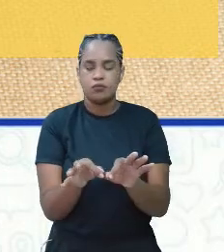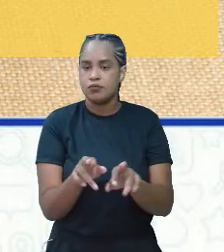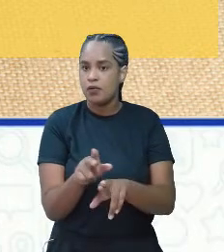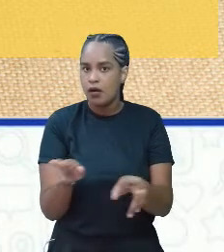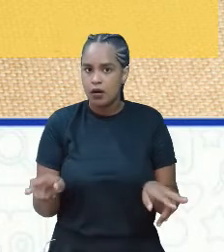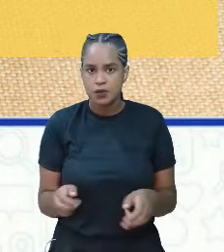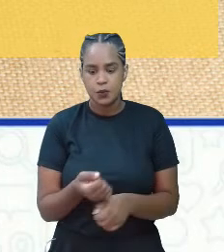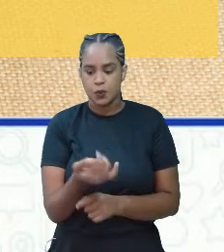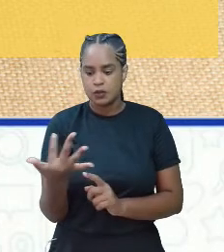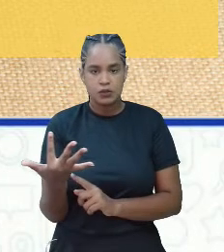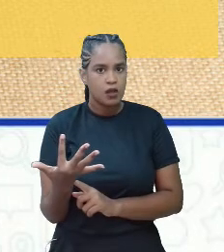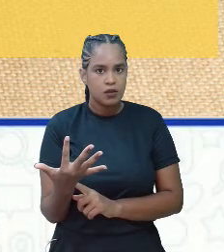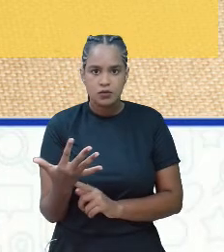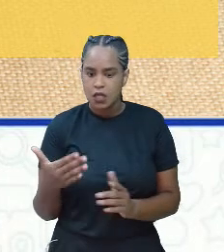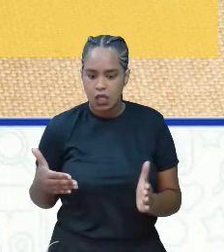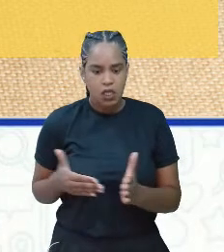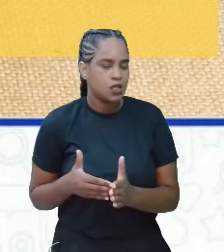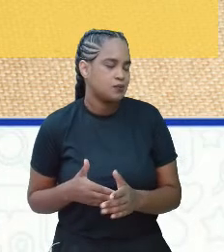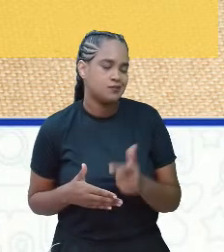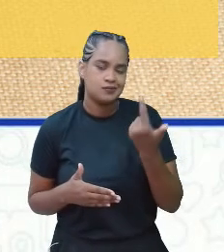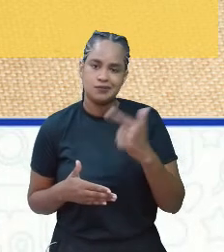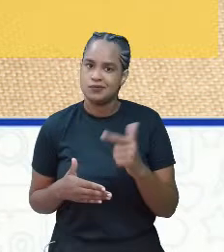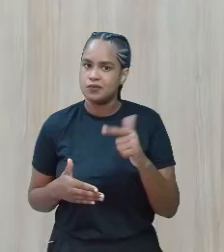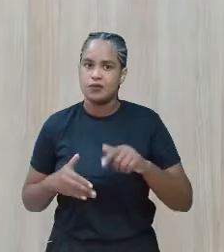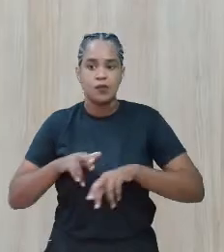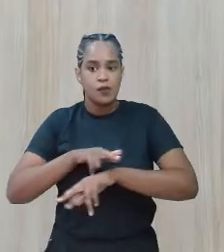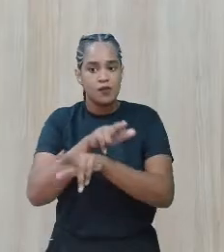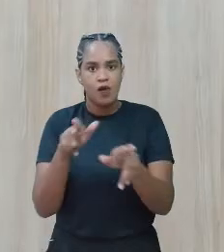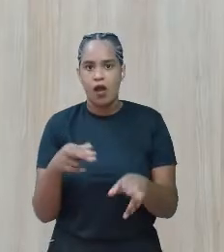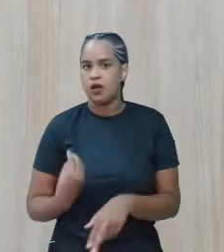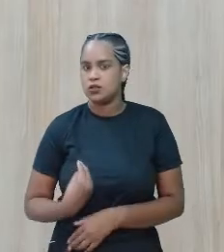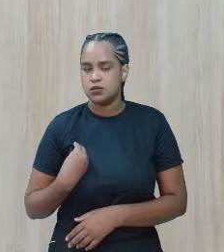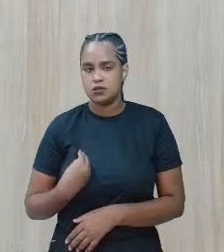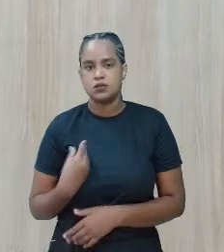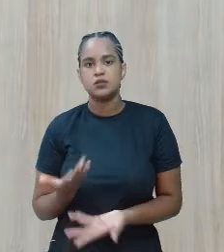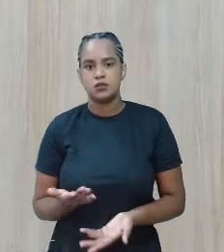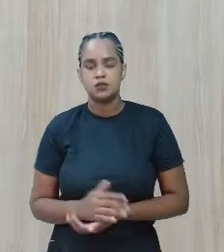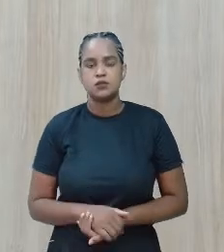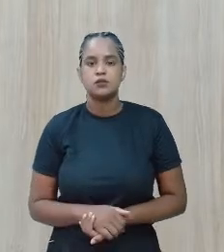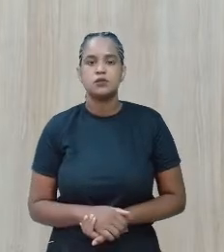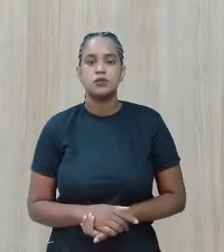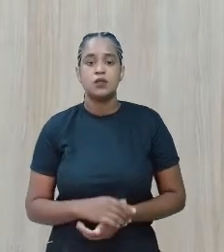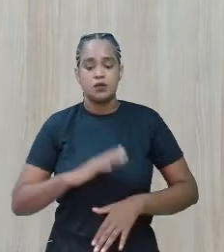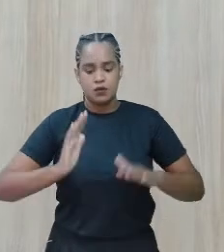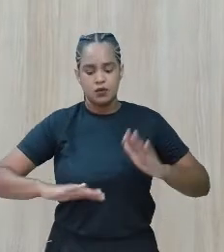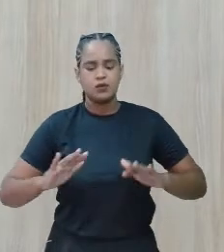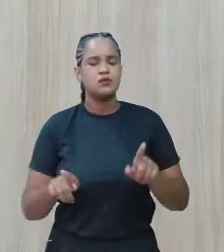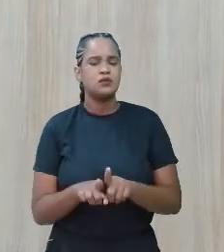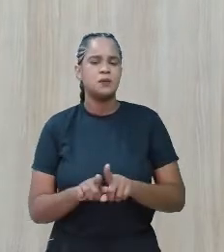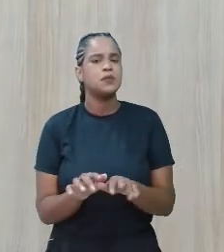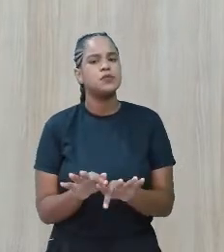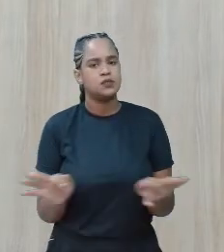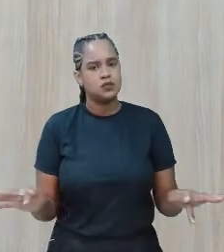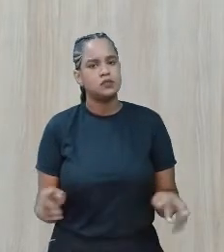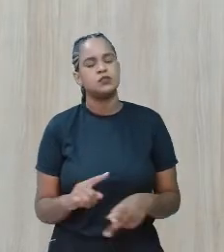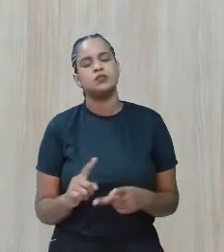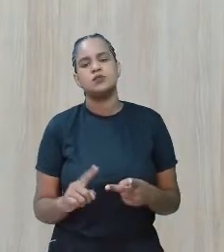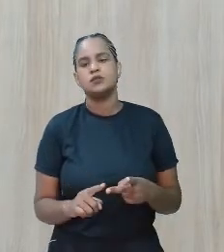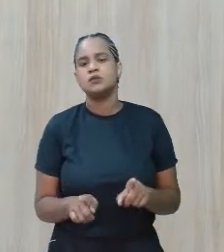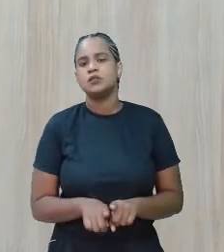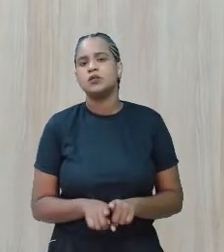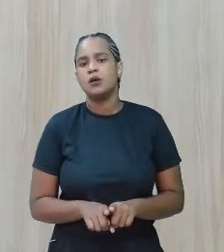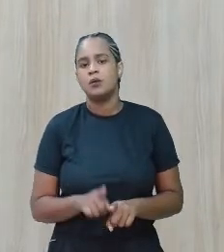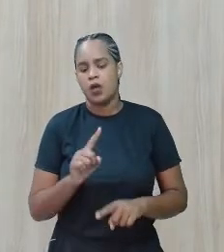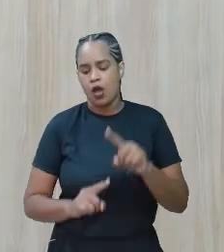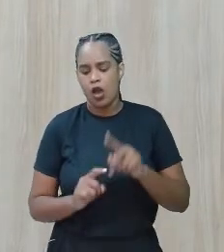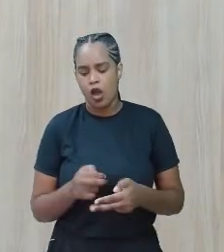saber realmente quantos instrumentos de percussão existem. Né? São também instrumentos mais simples, né? São instrumentos que